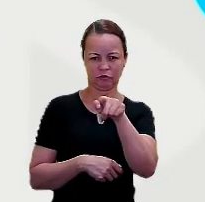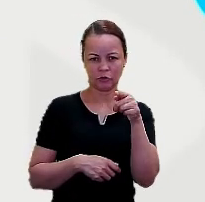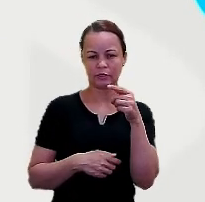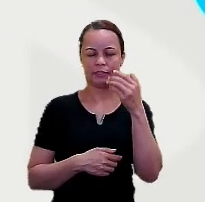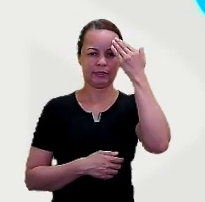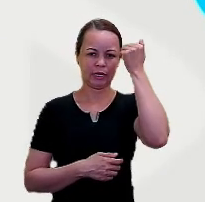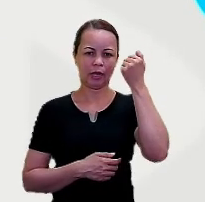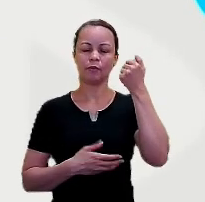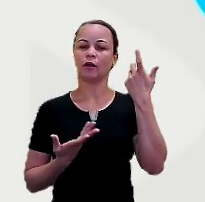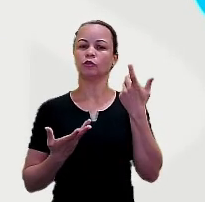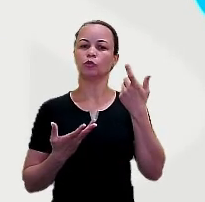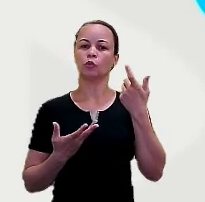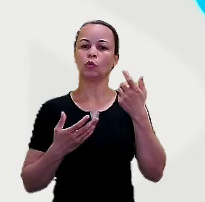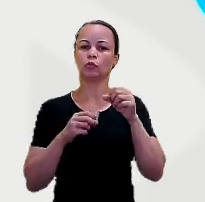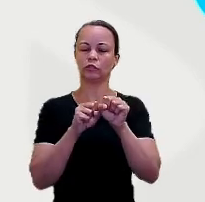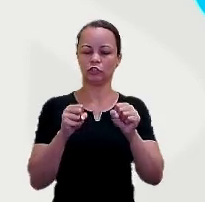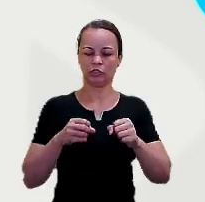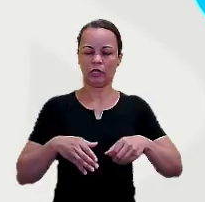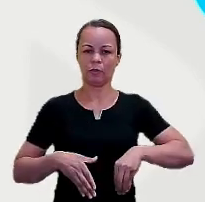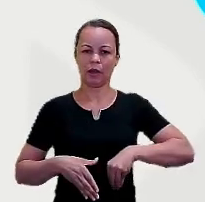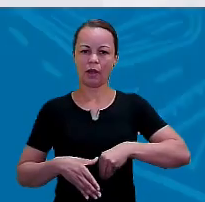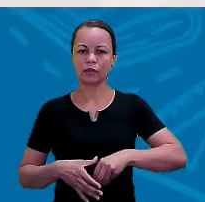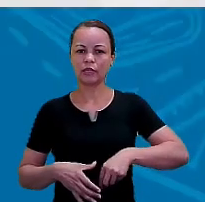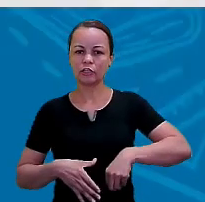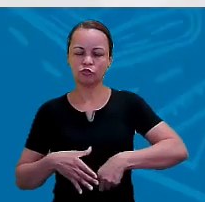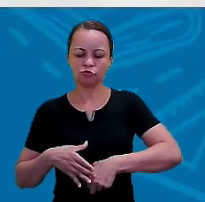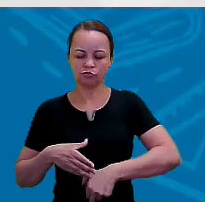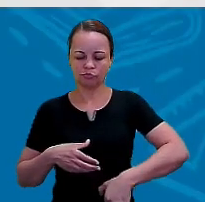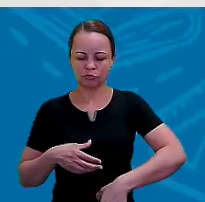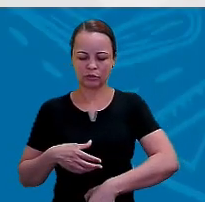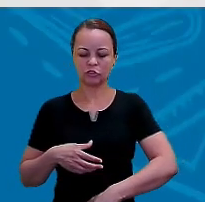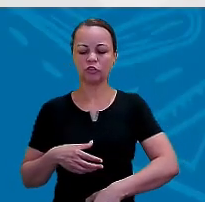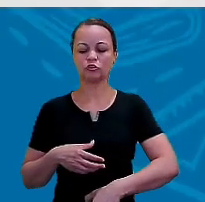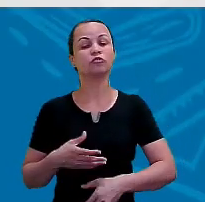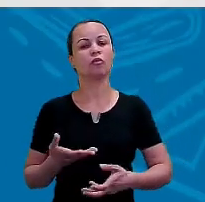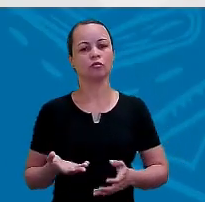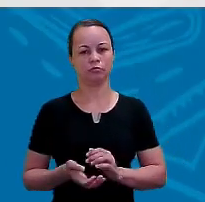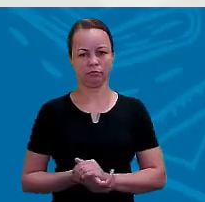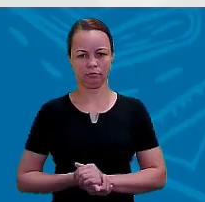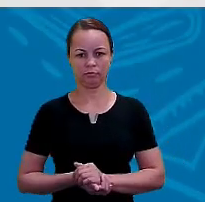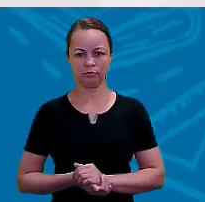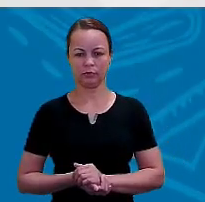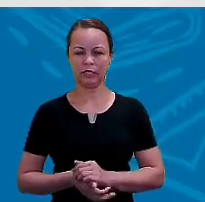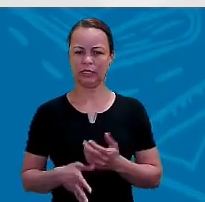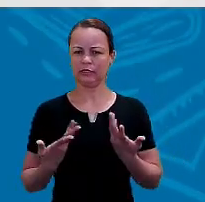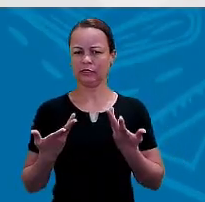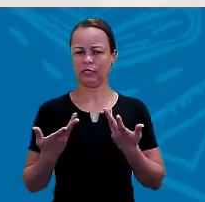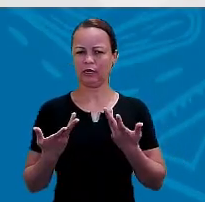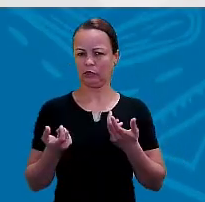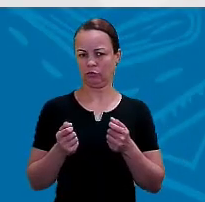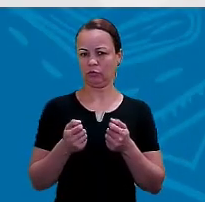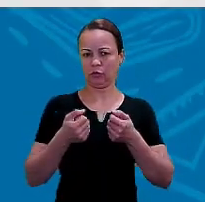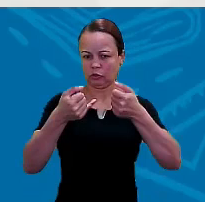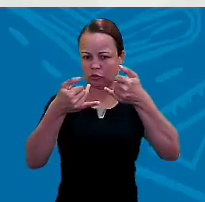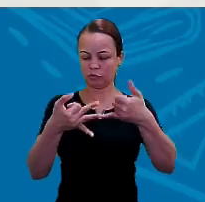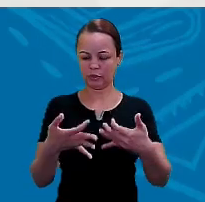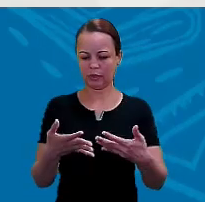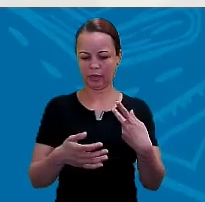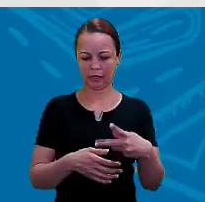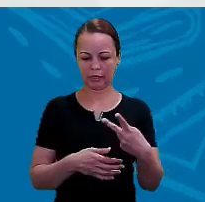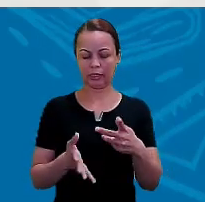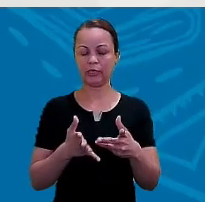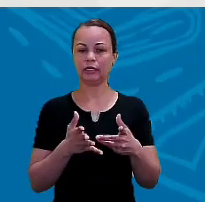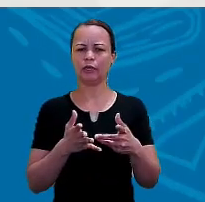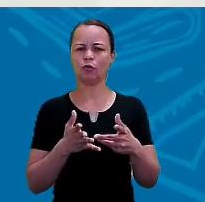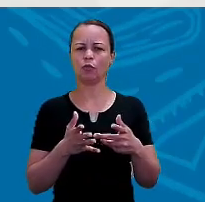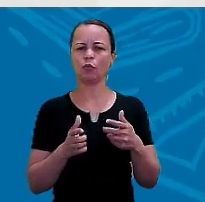digestório. Eu posso dizer, gente, volta aqui comigo, sem medo de ser feliz, desculpa, que muitas das doenças de ordem